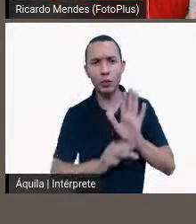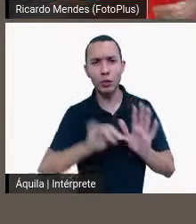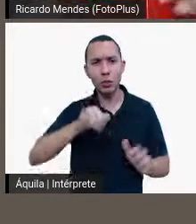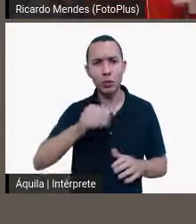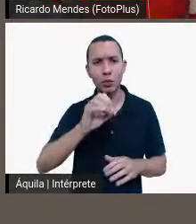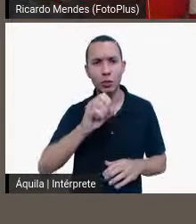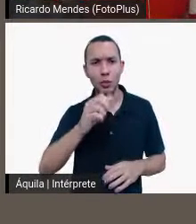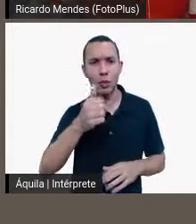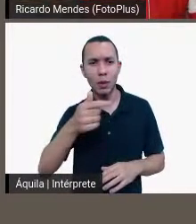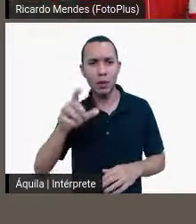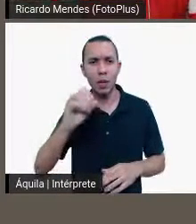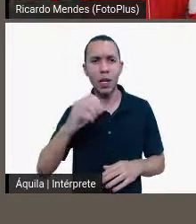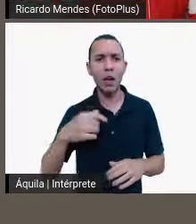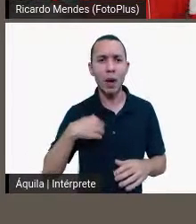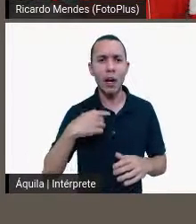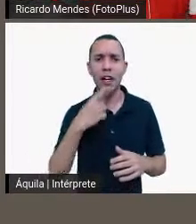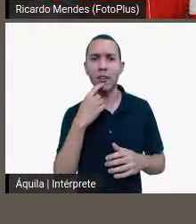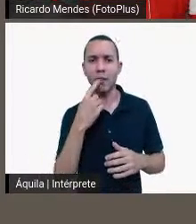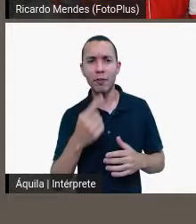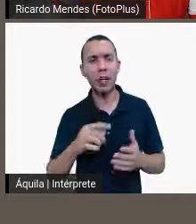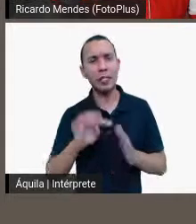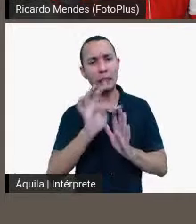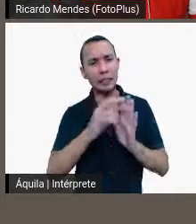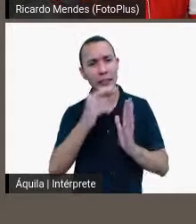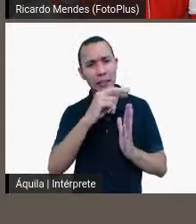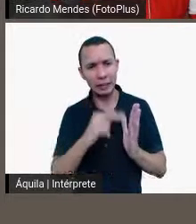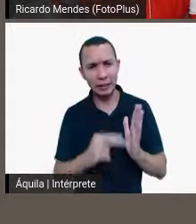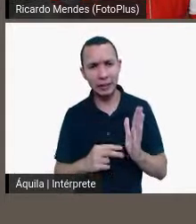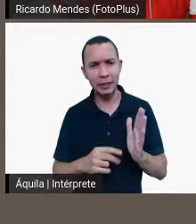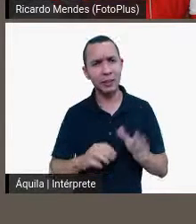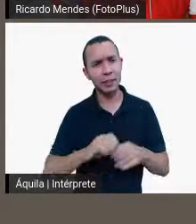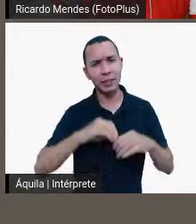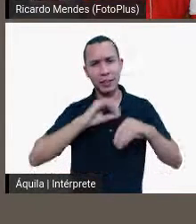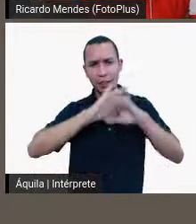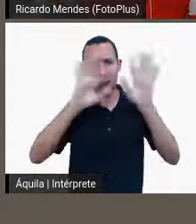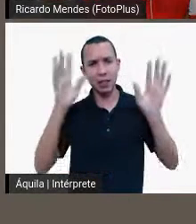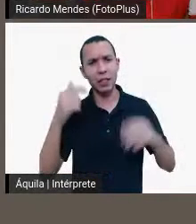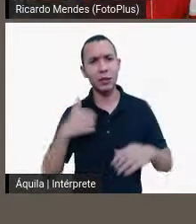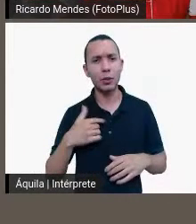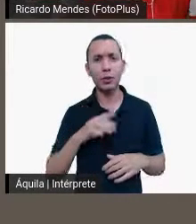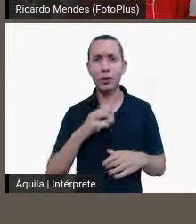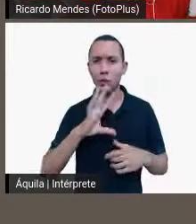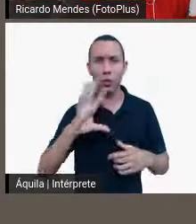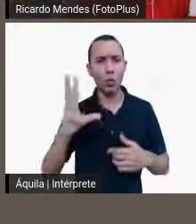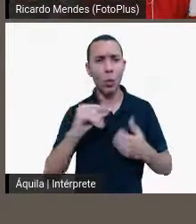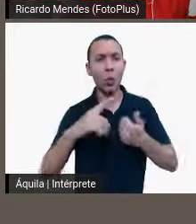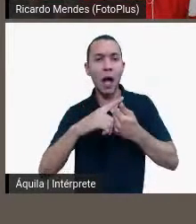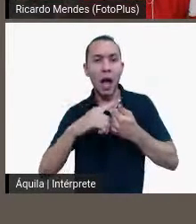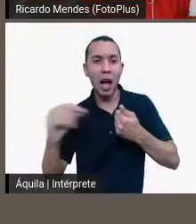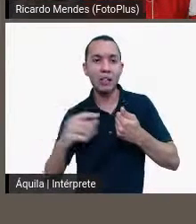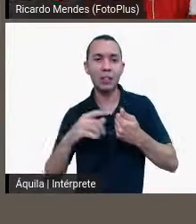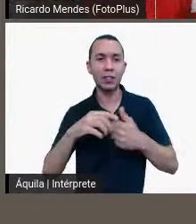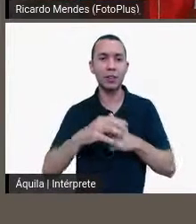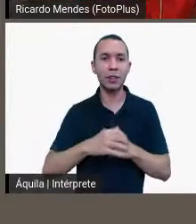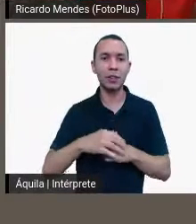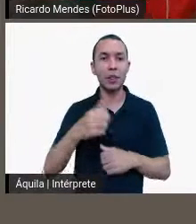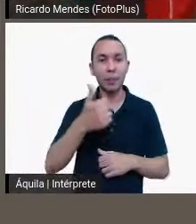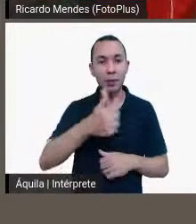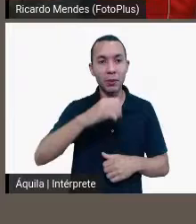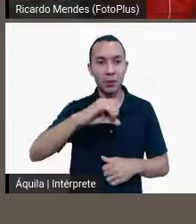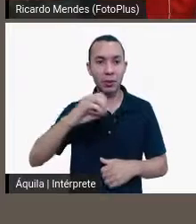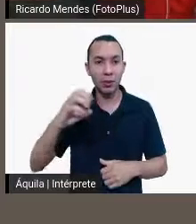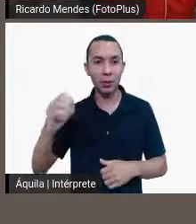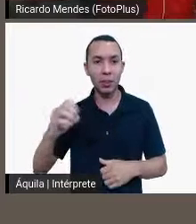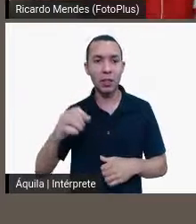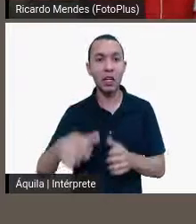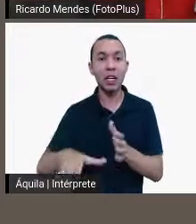Joe. Ele faz uma grande crônica e também destacaria os artigos sobre o primeiro pictorialismo, de 1900. Esqueçam a